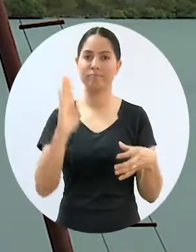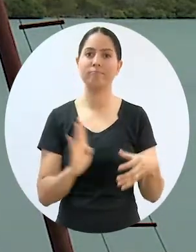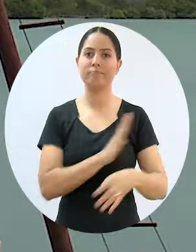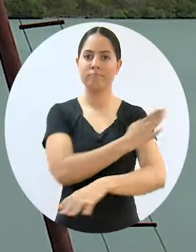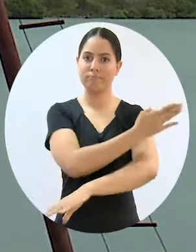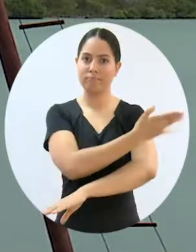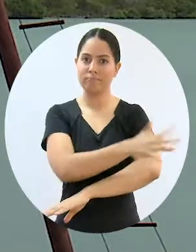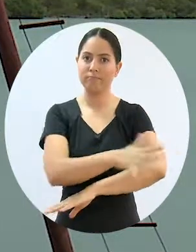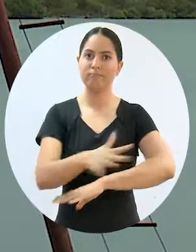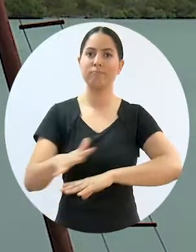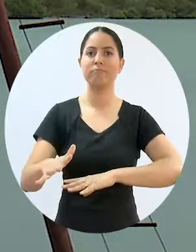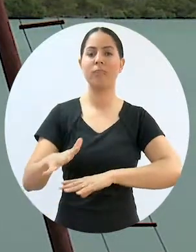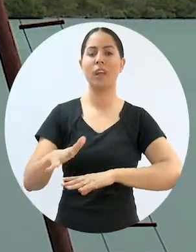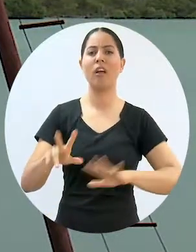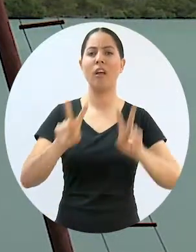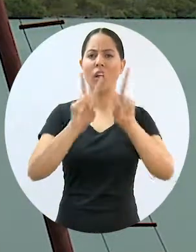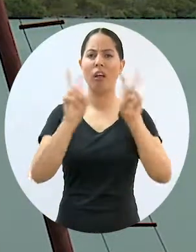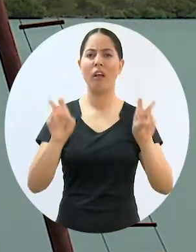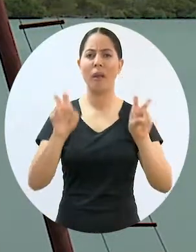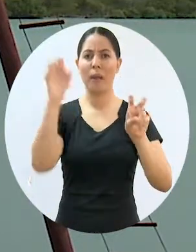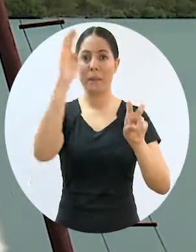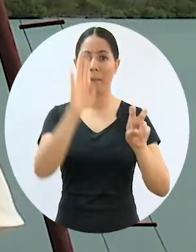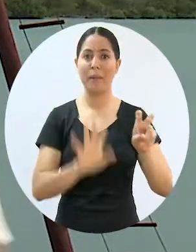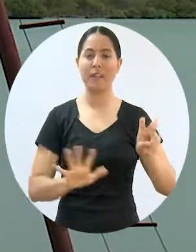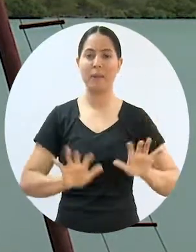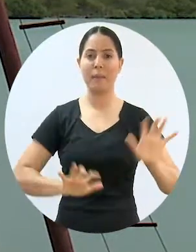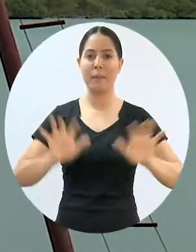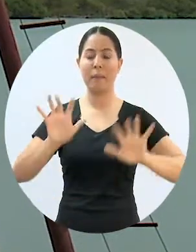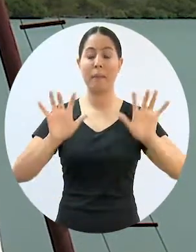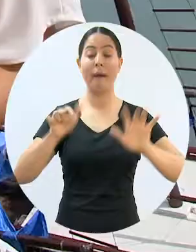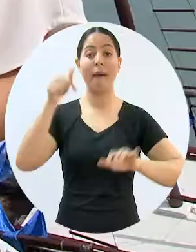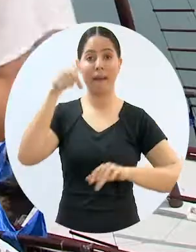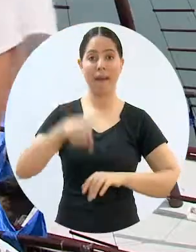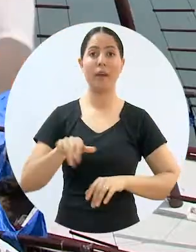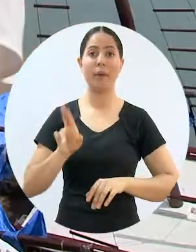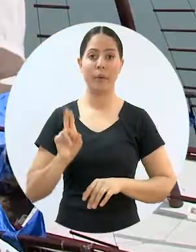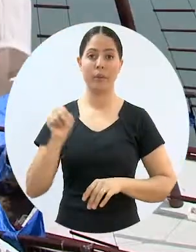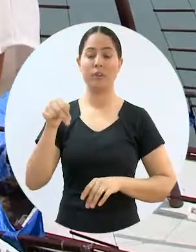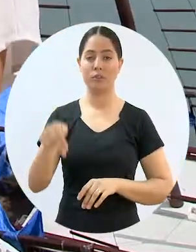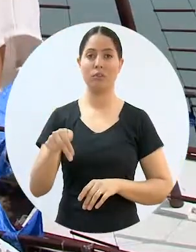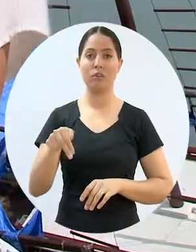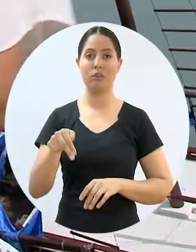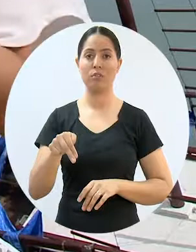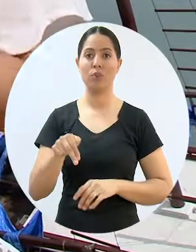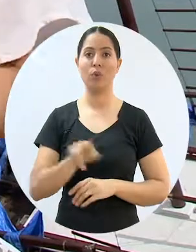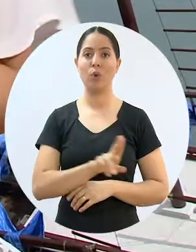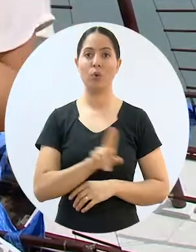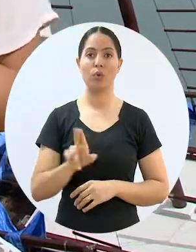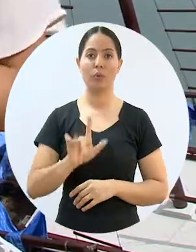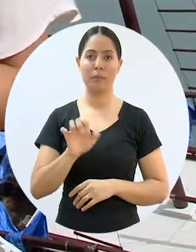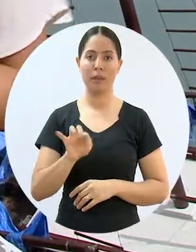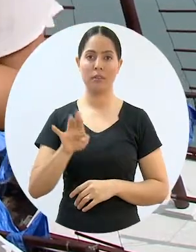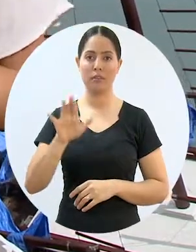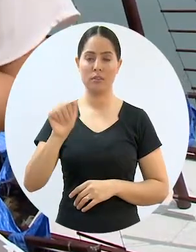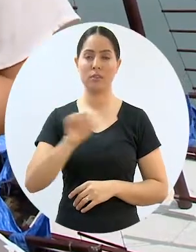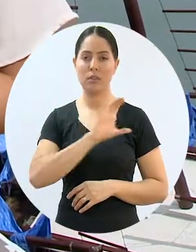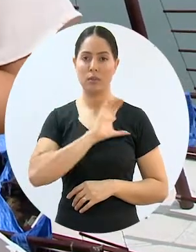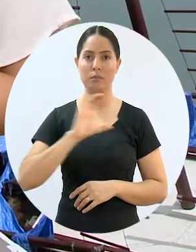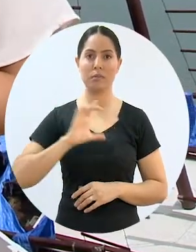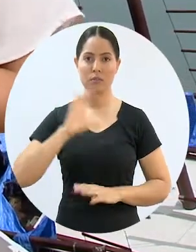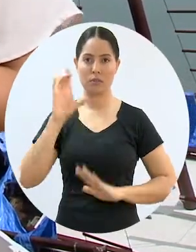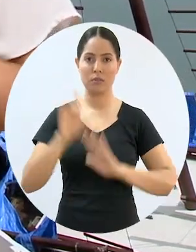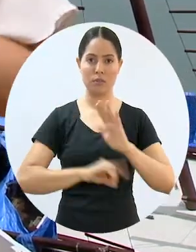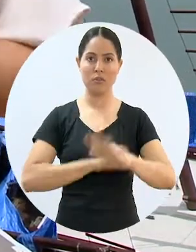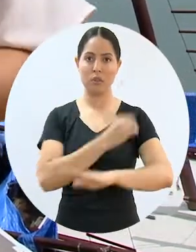estados atingidos. Inclusive, passou aqui pelo Rio Grande do Norte. Letícia von Sosten, presidente da Comissão de